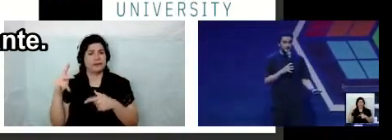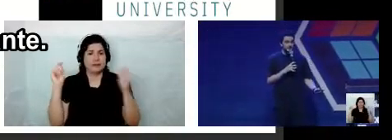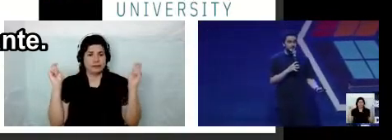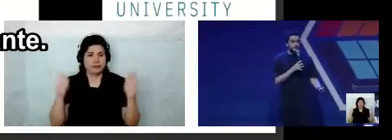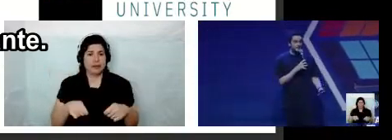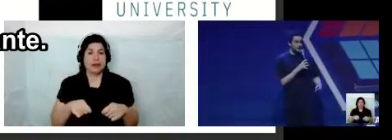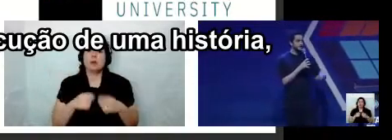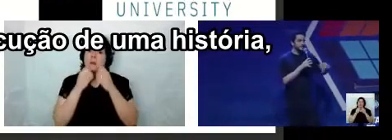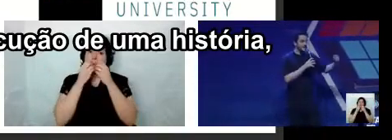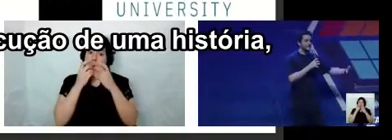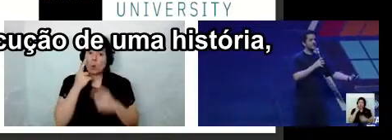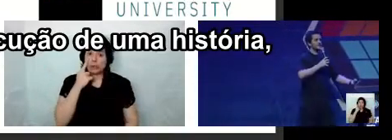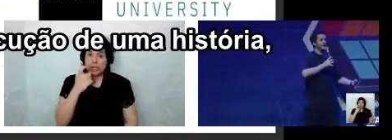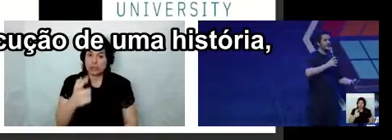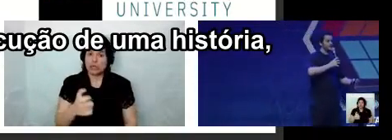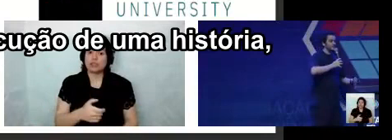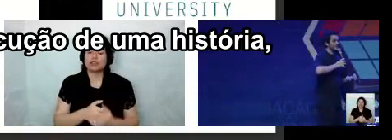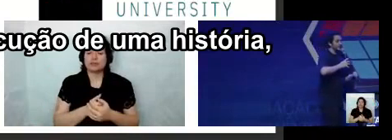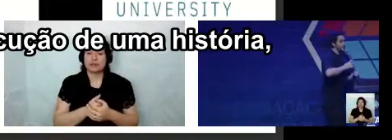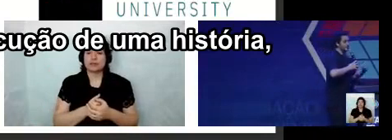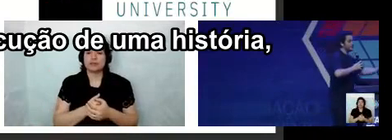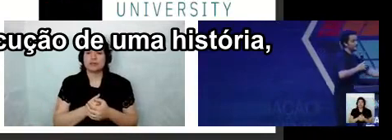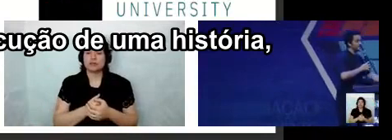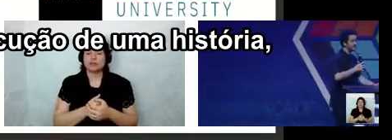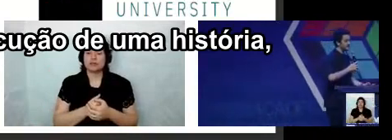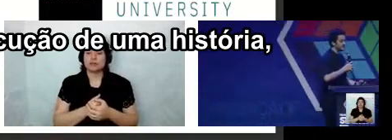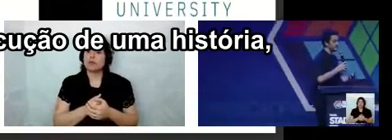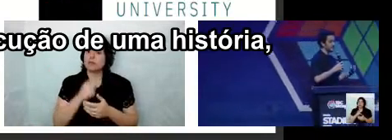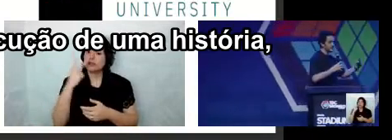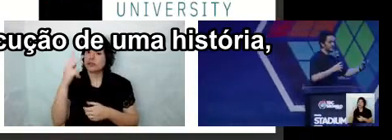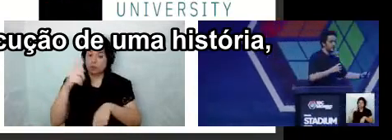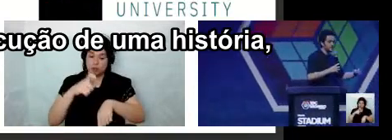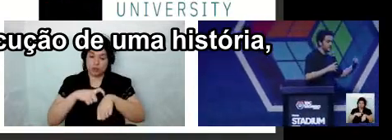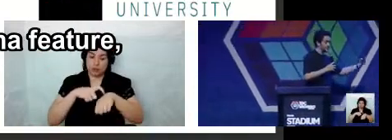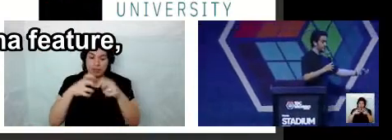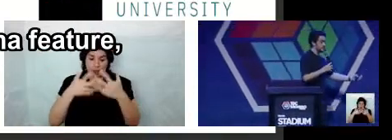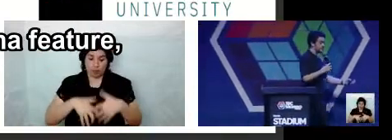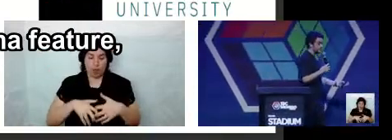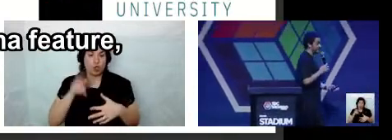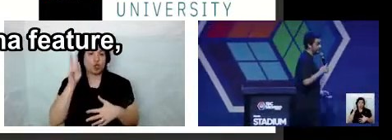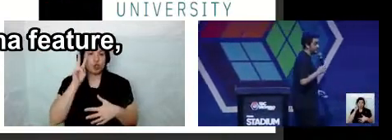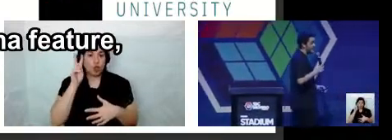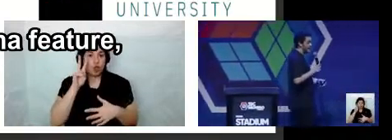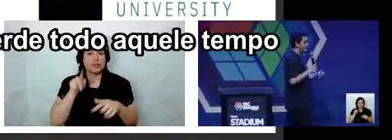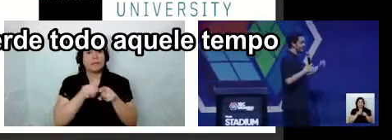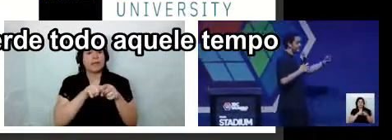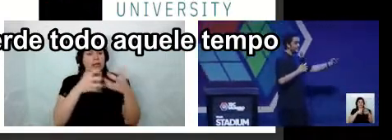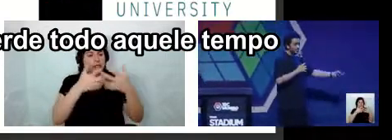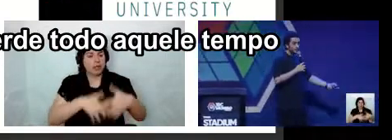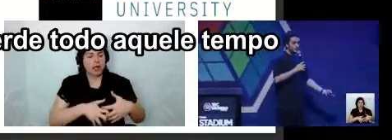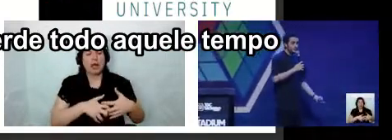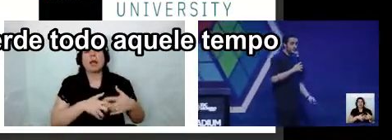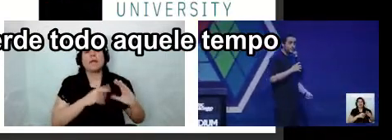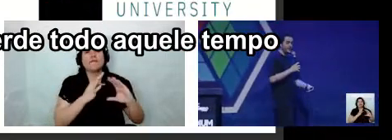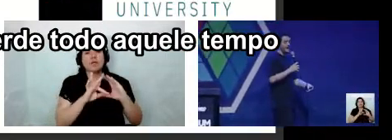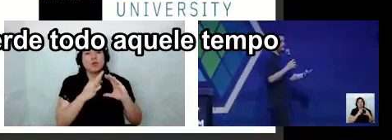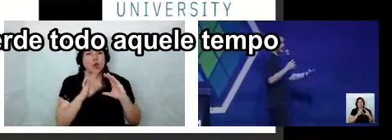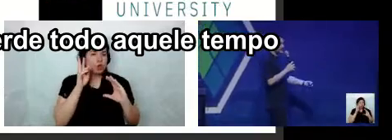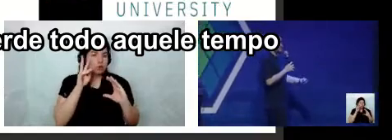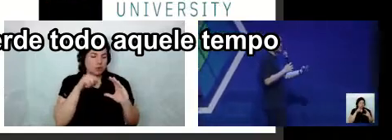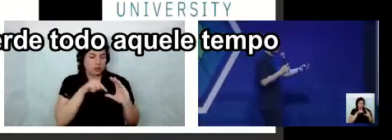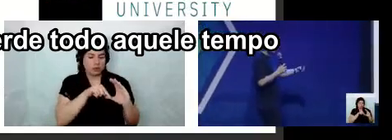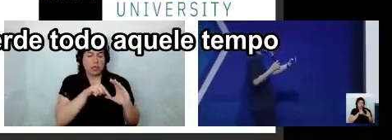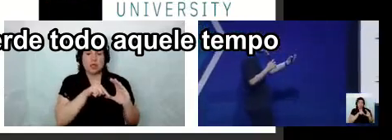extremamente interessante. Então você passa a ter o seu tempo de execução de uma história, o seu tempo de execução de uma feature, ele passa a ser muito reduzido porque